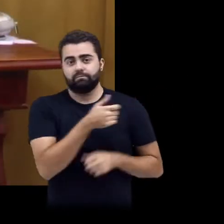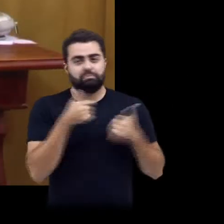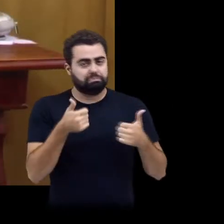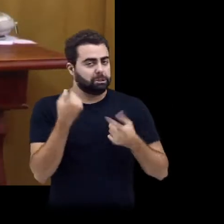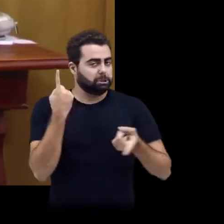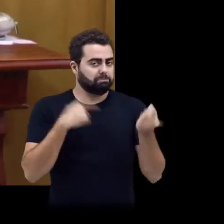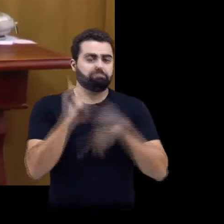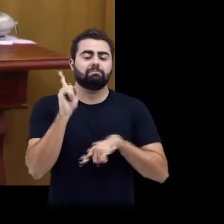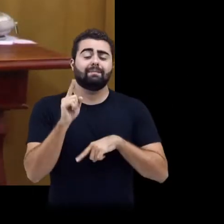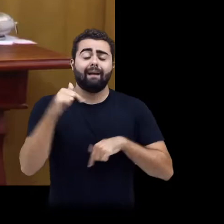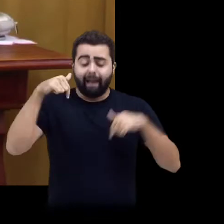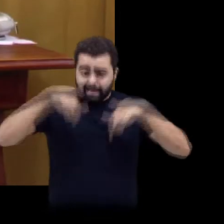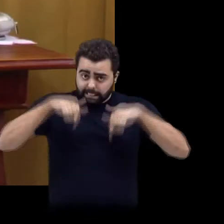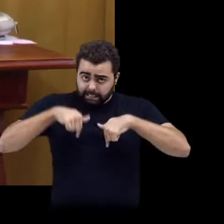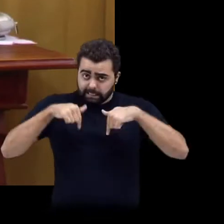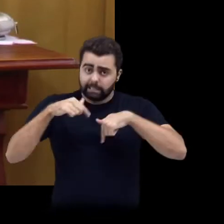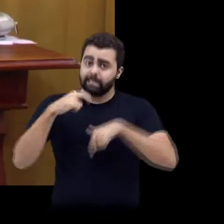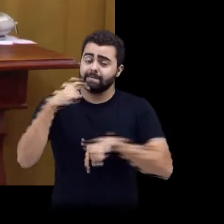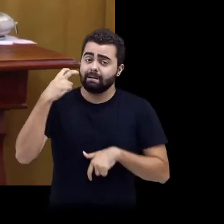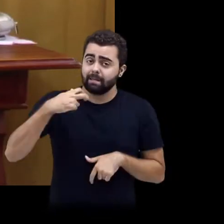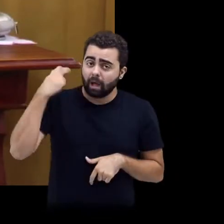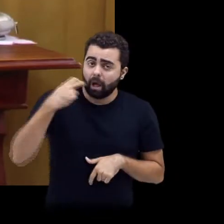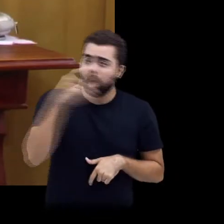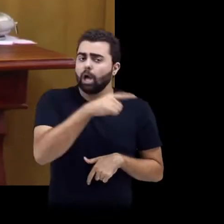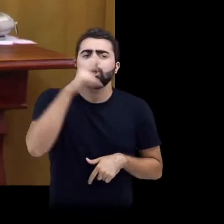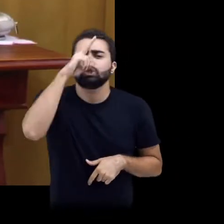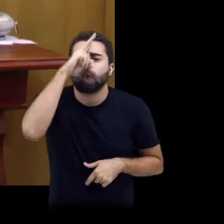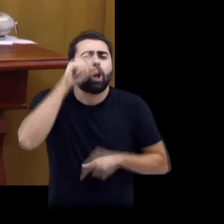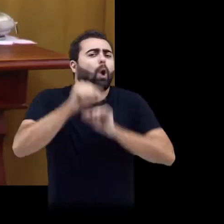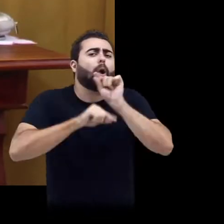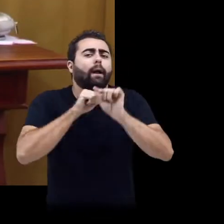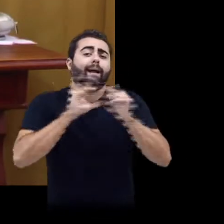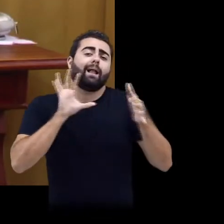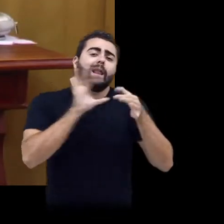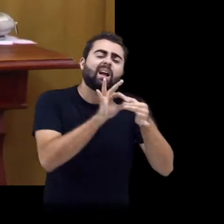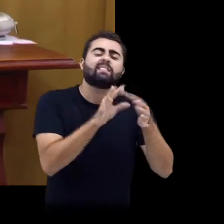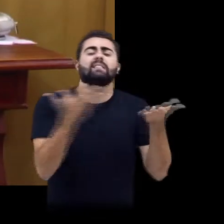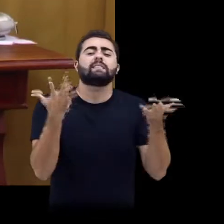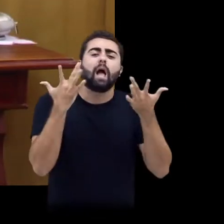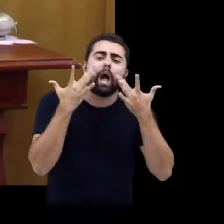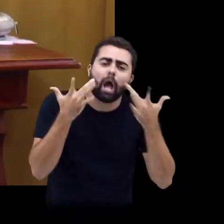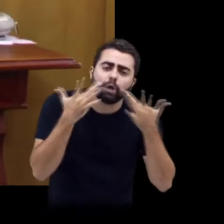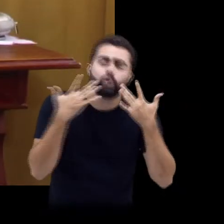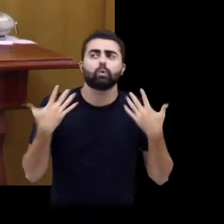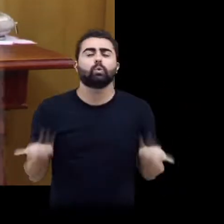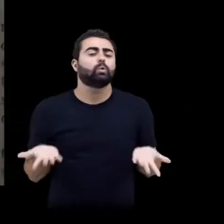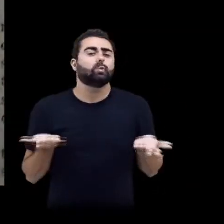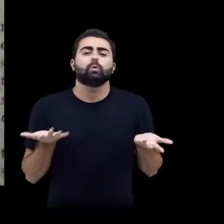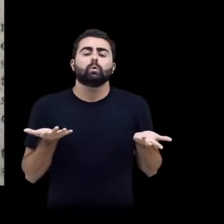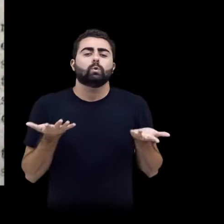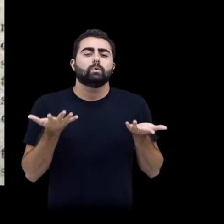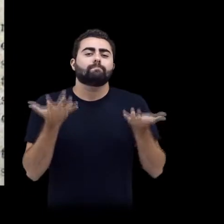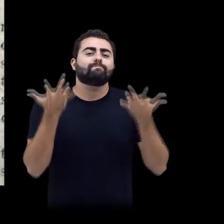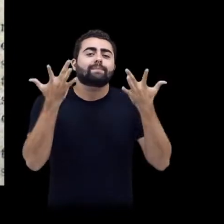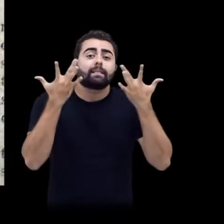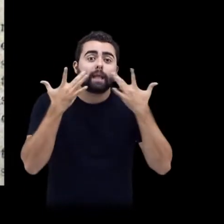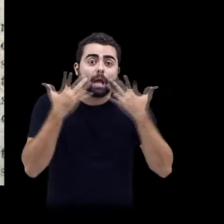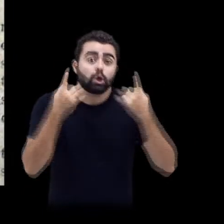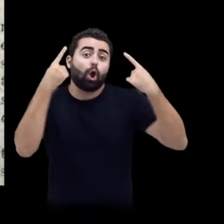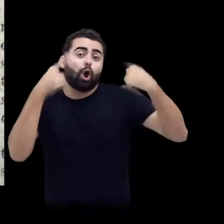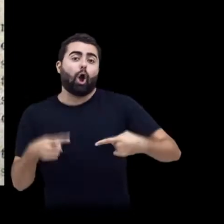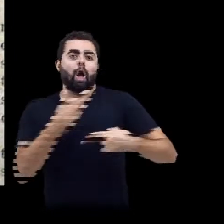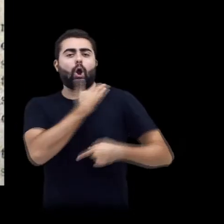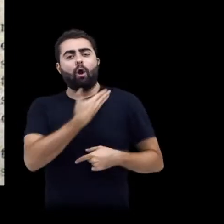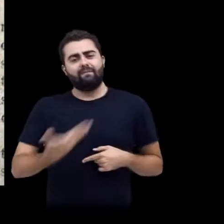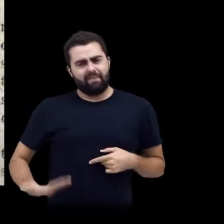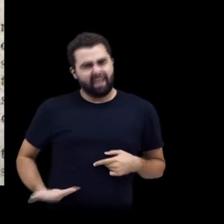Grande do Norte, o histórico dele é o histórico de teatro, ligado a atividades de esquerda, peças